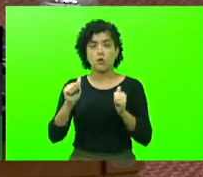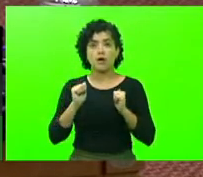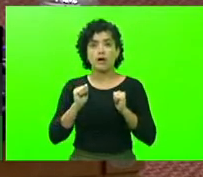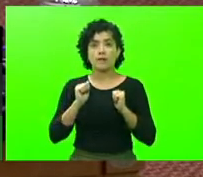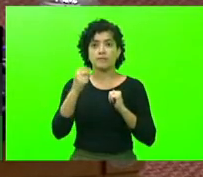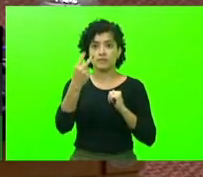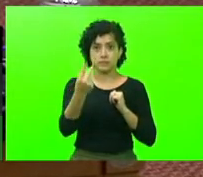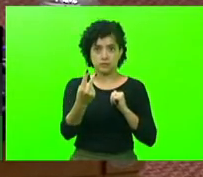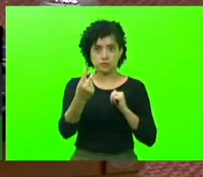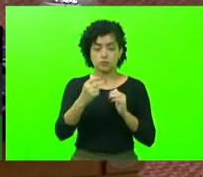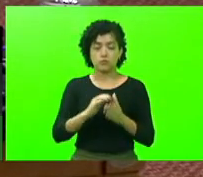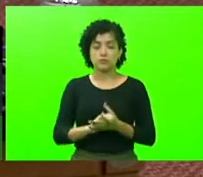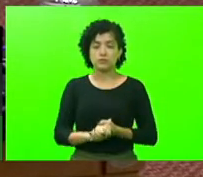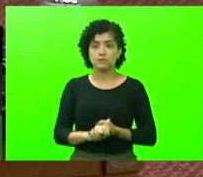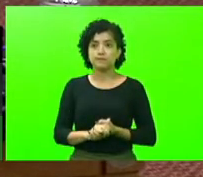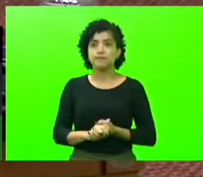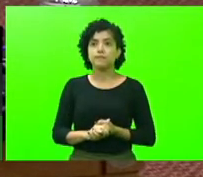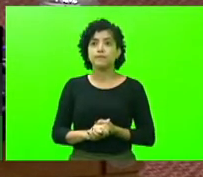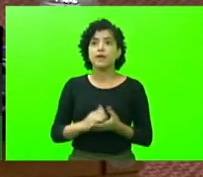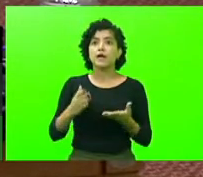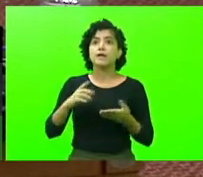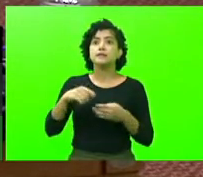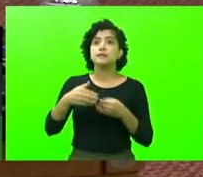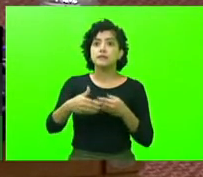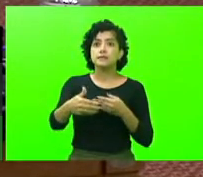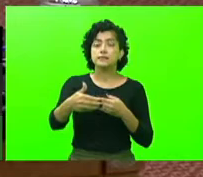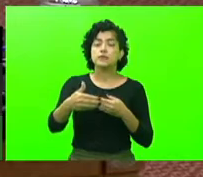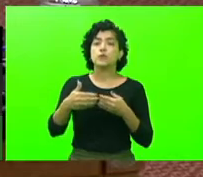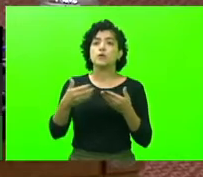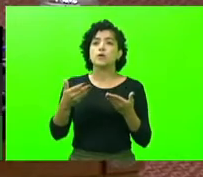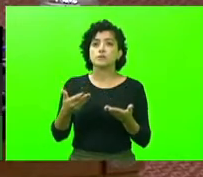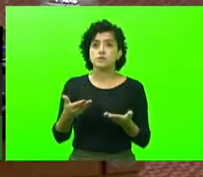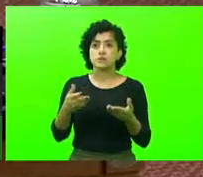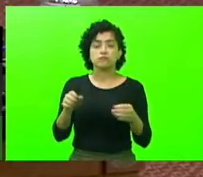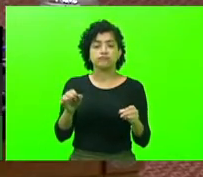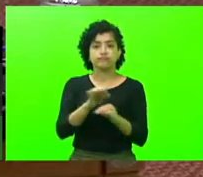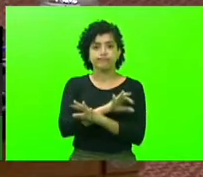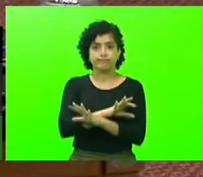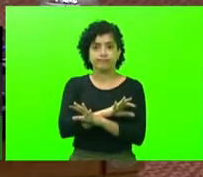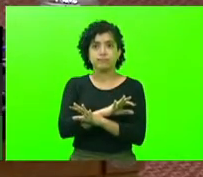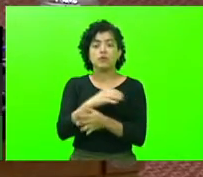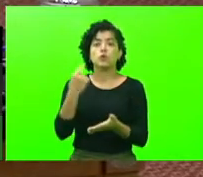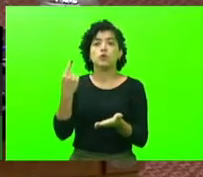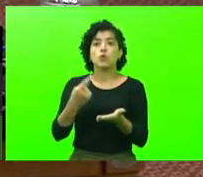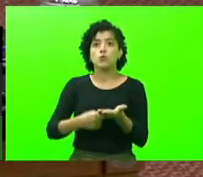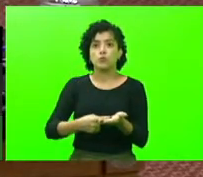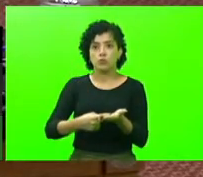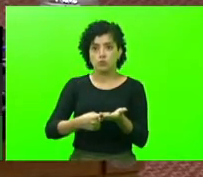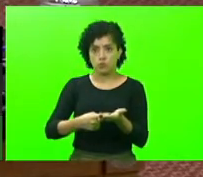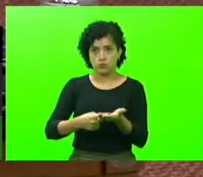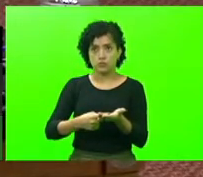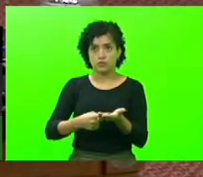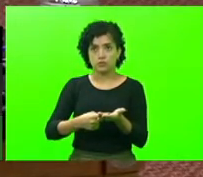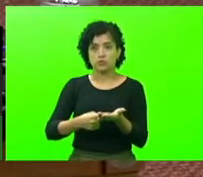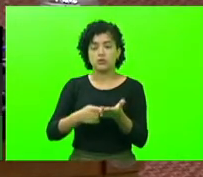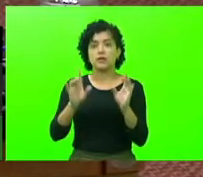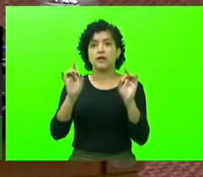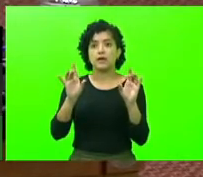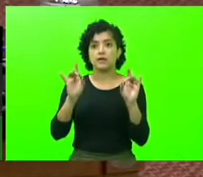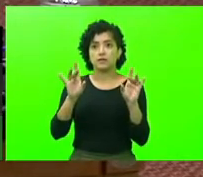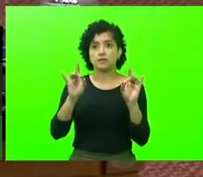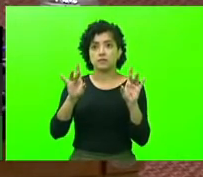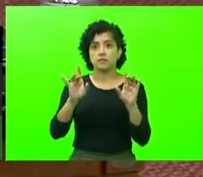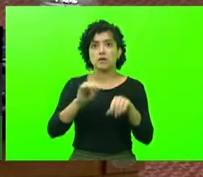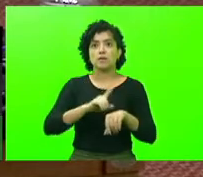2 abstenções. Na sequência, o senhor presidente encerrou a sessão e convocou outra, extraordinária,